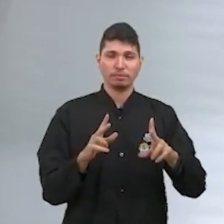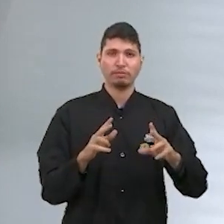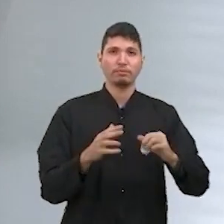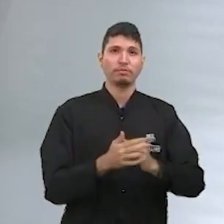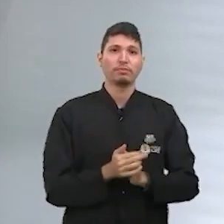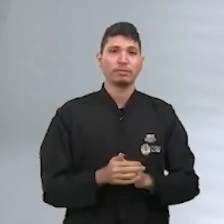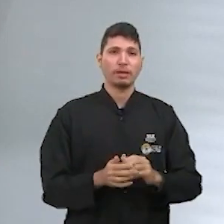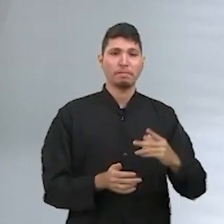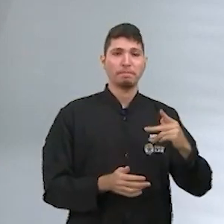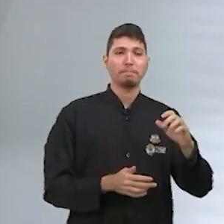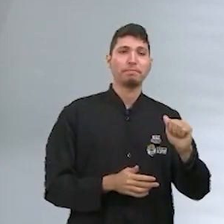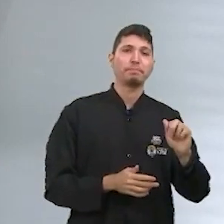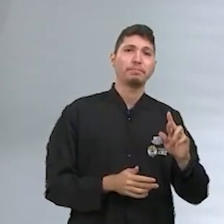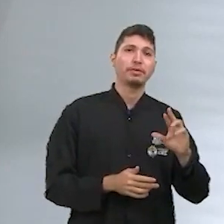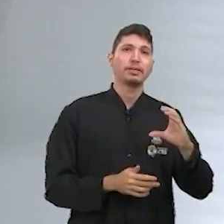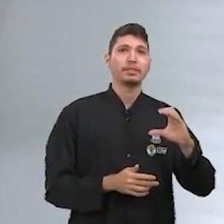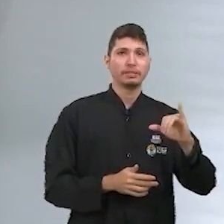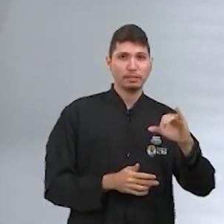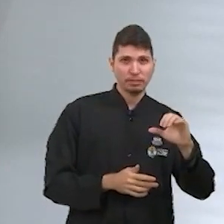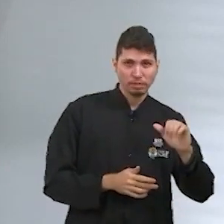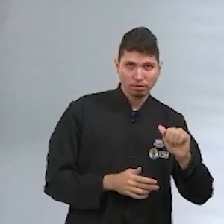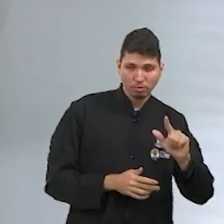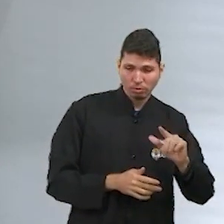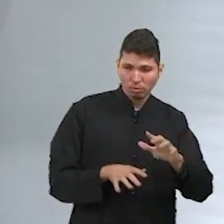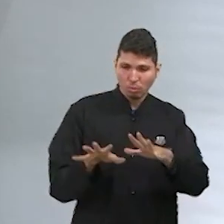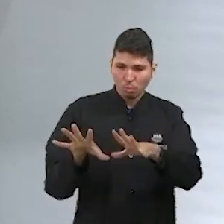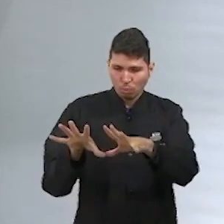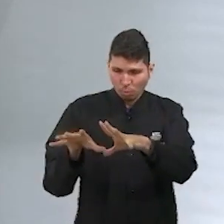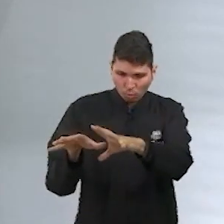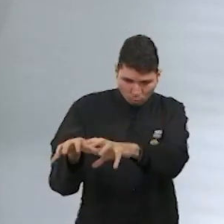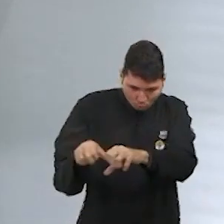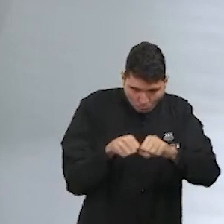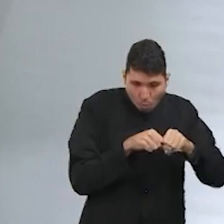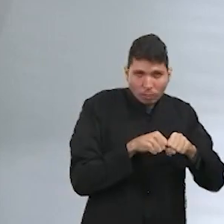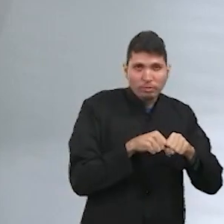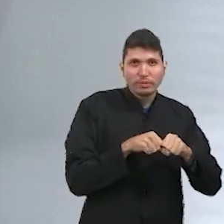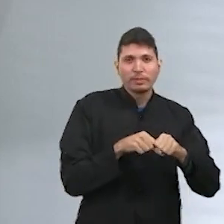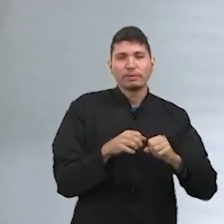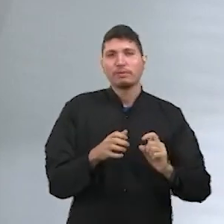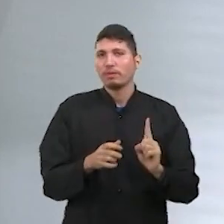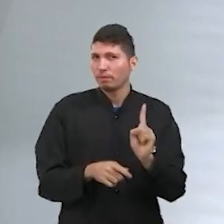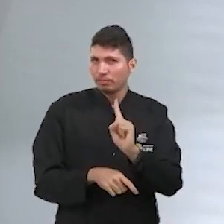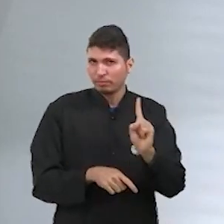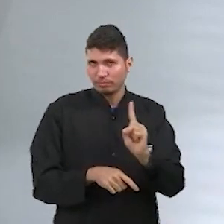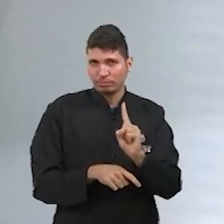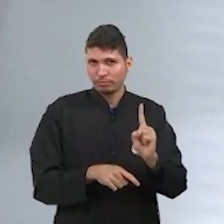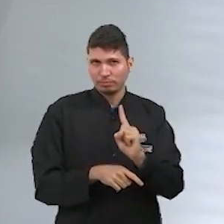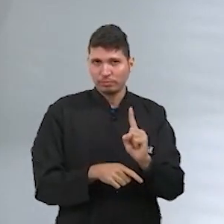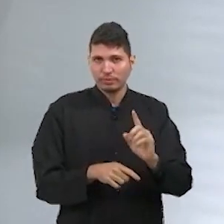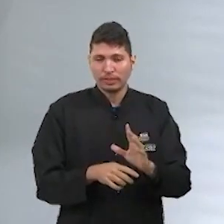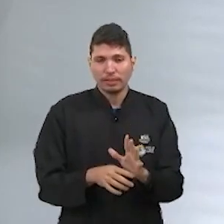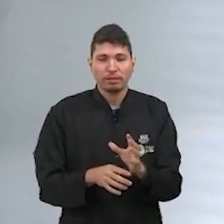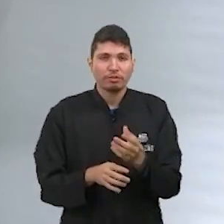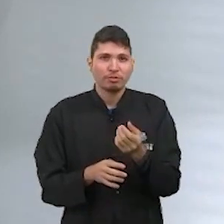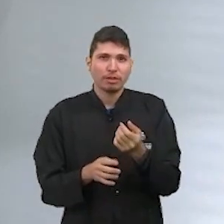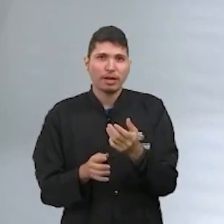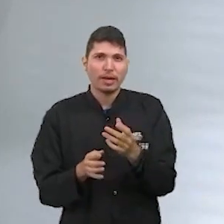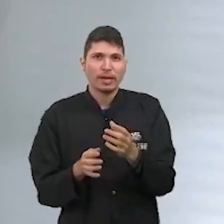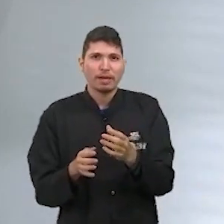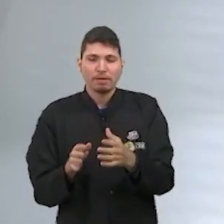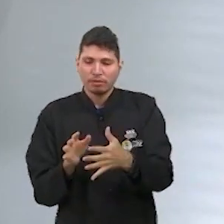parcial. Não é tomar, não é pegar, é sim deixar cada vez mais próximo dele devido à